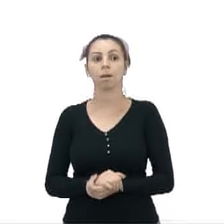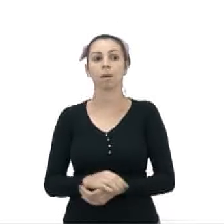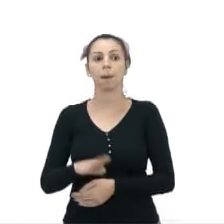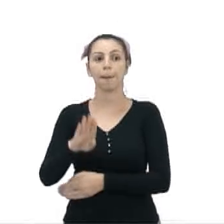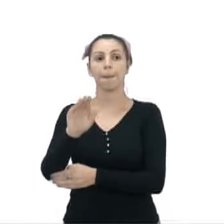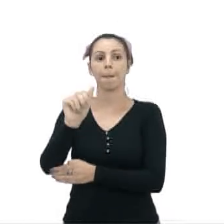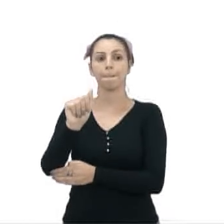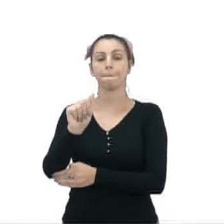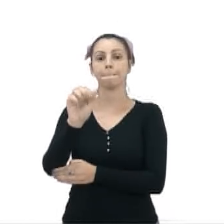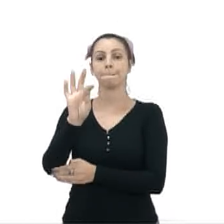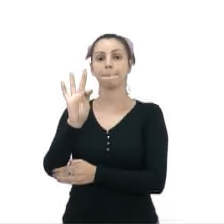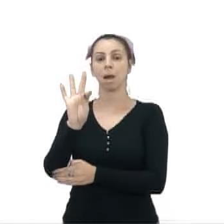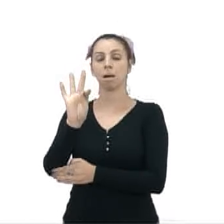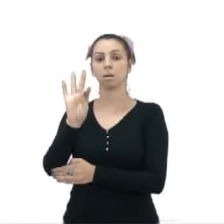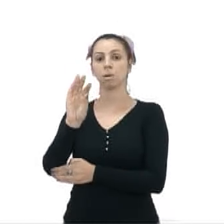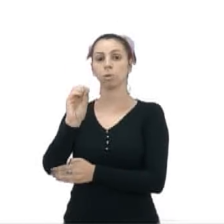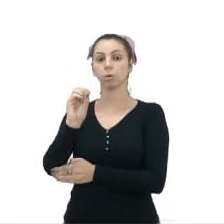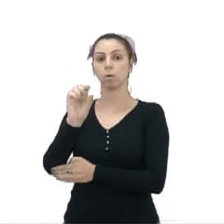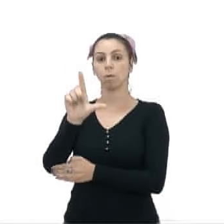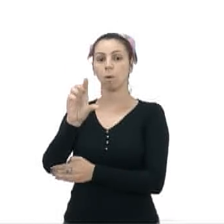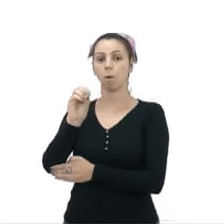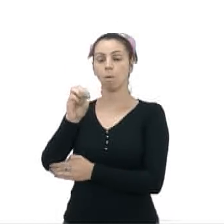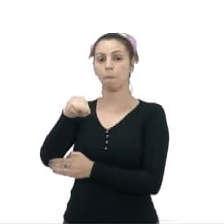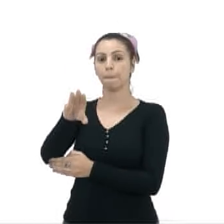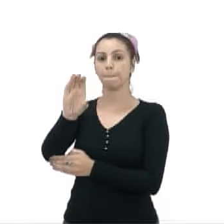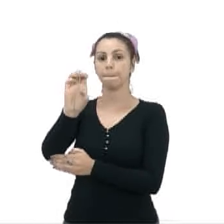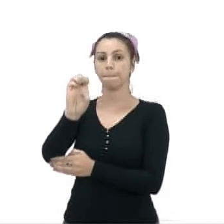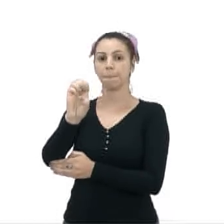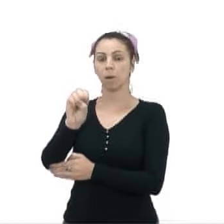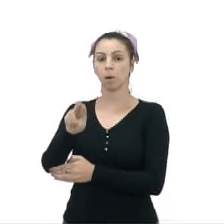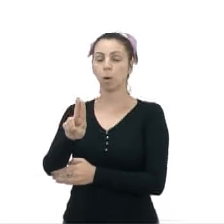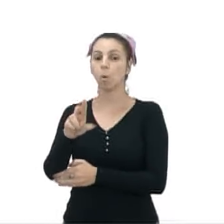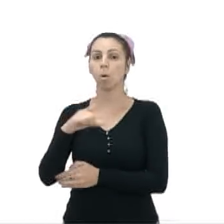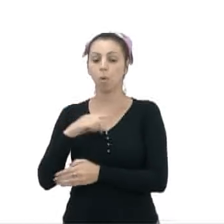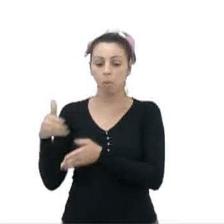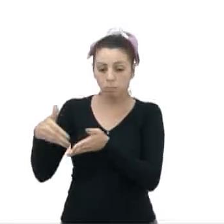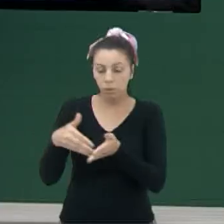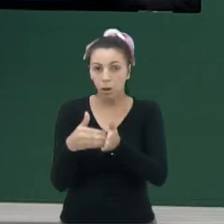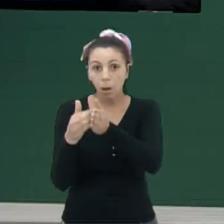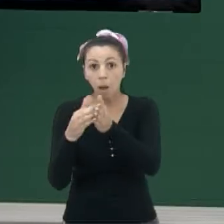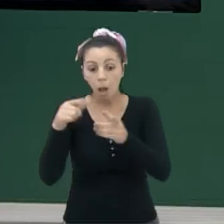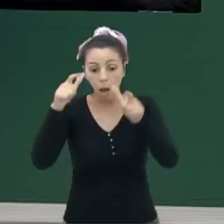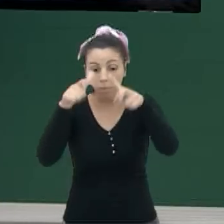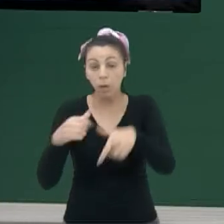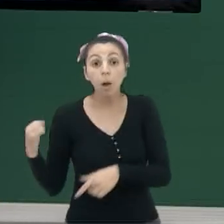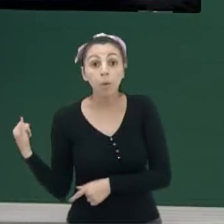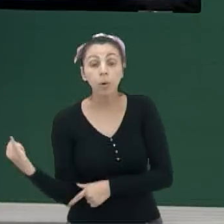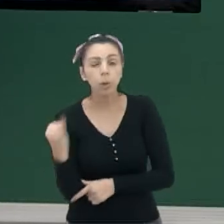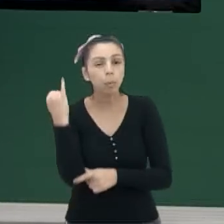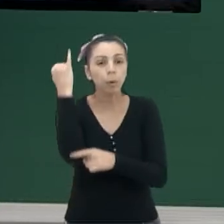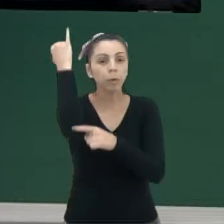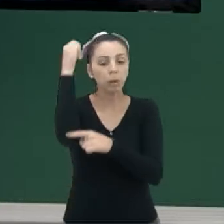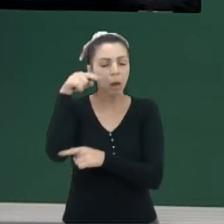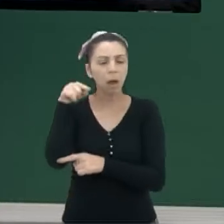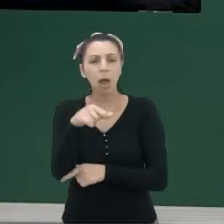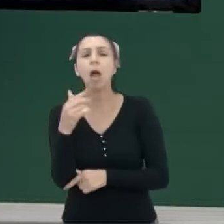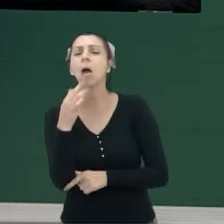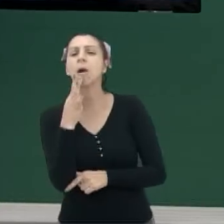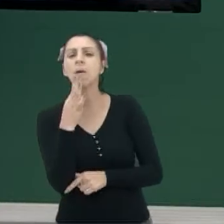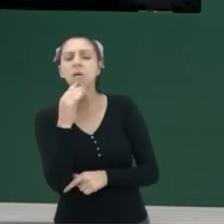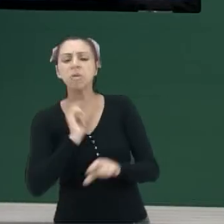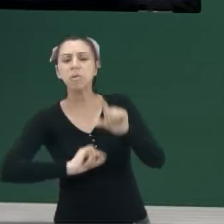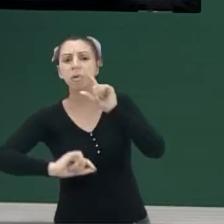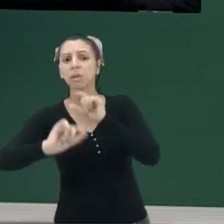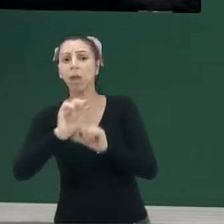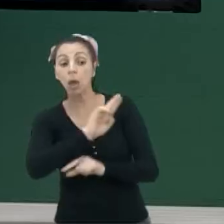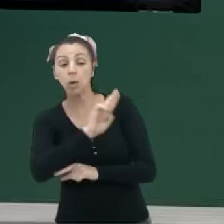uma expedição por aqui, então é um local importante, que era conhecido no passado como Cabo das Tormentas. Tá? Daí vai se